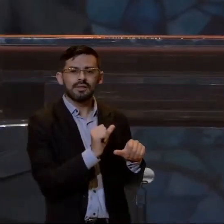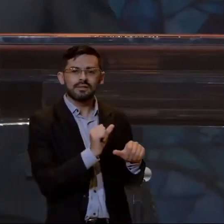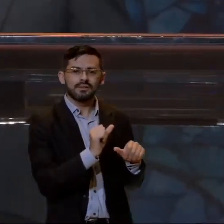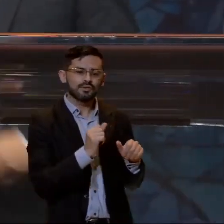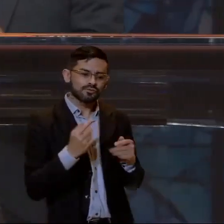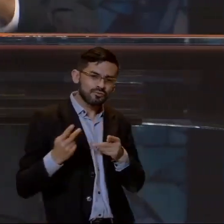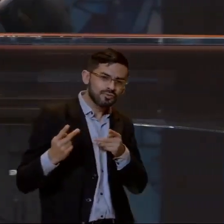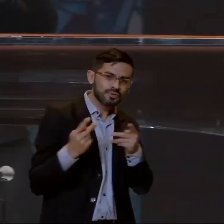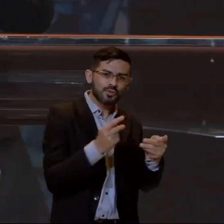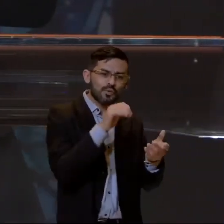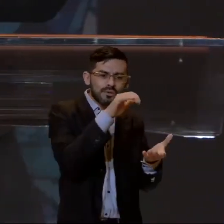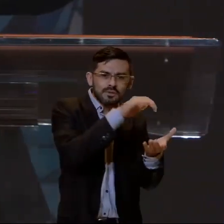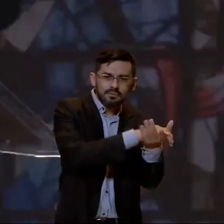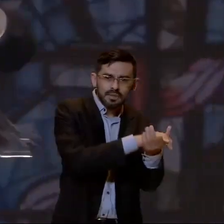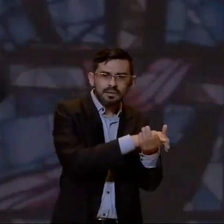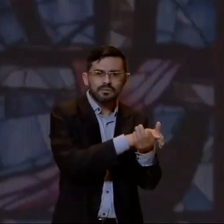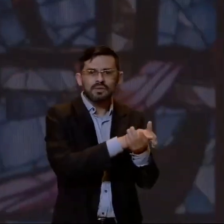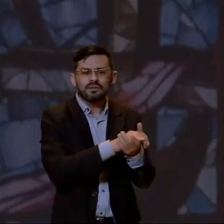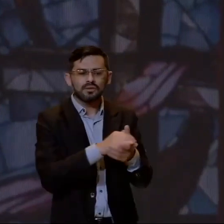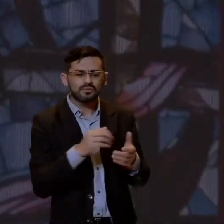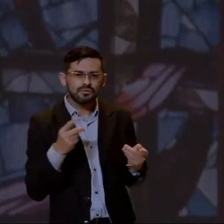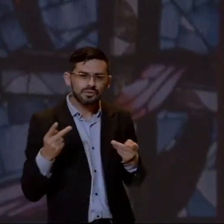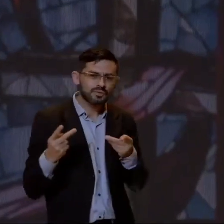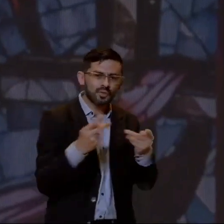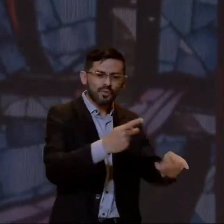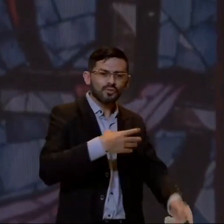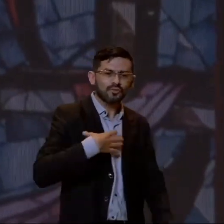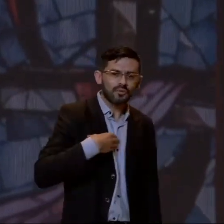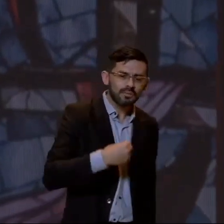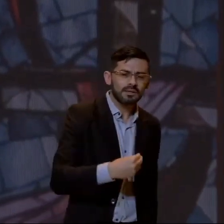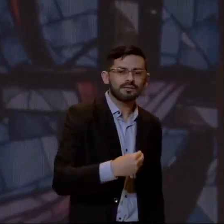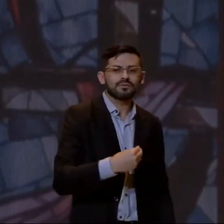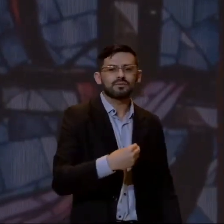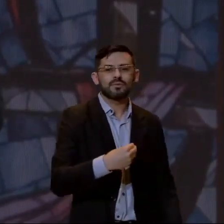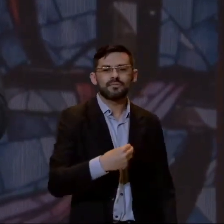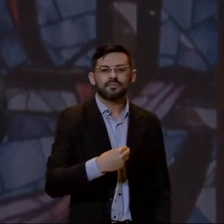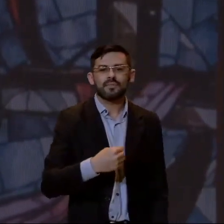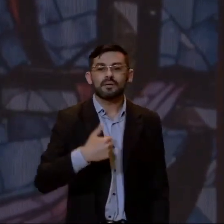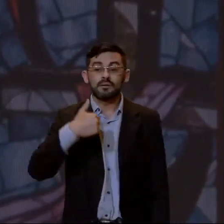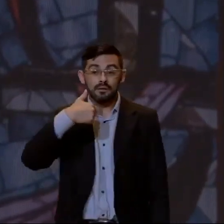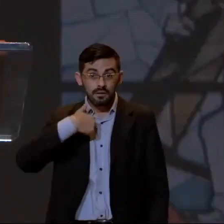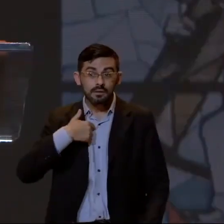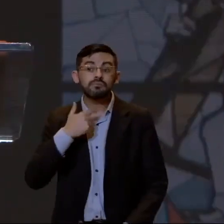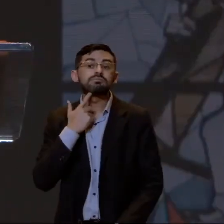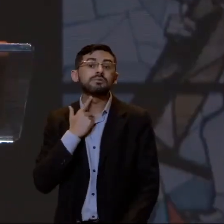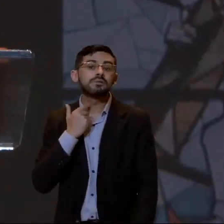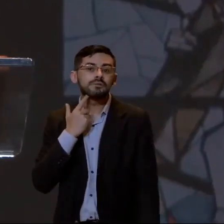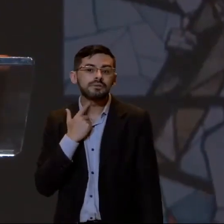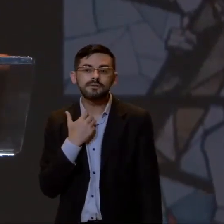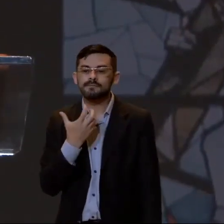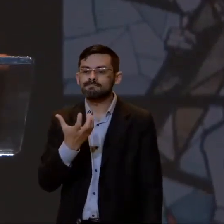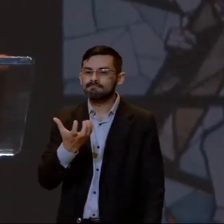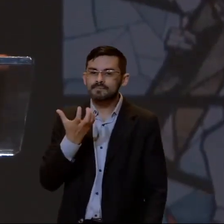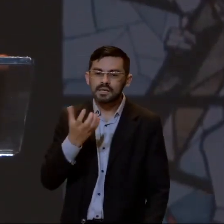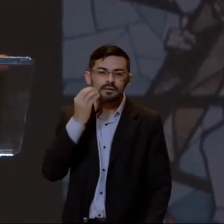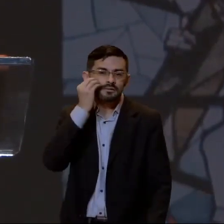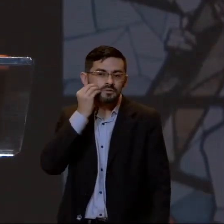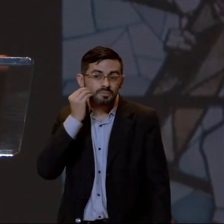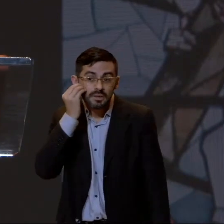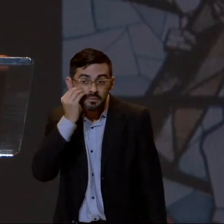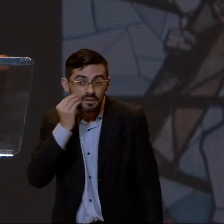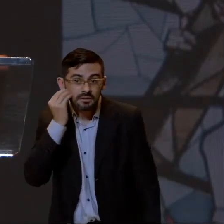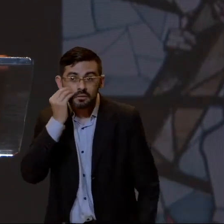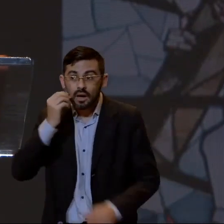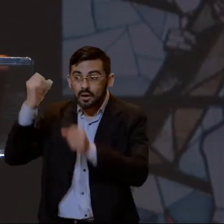esse casamento, Deus visitou esses filhos, Deus visitou essa vida. Eu desejo